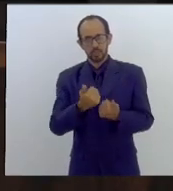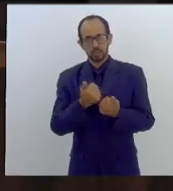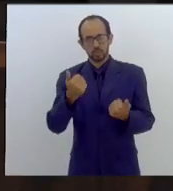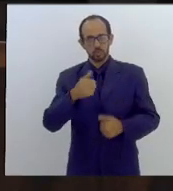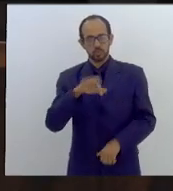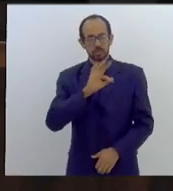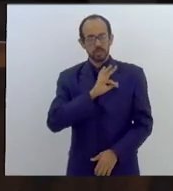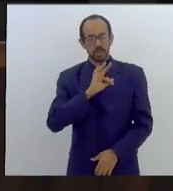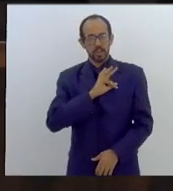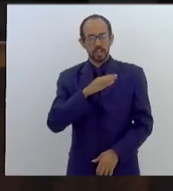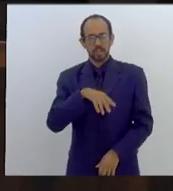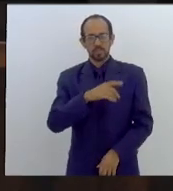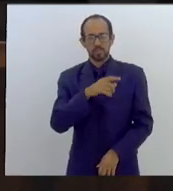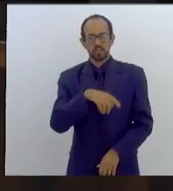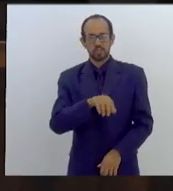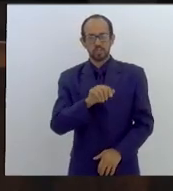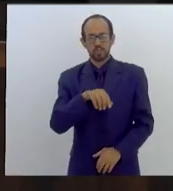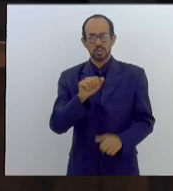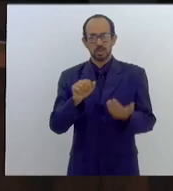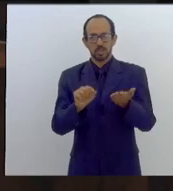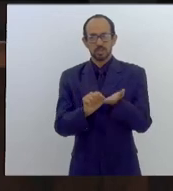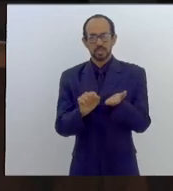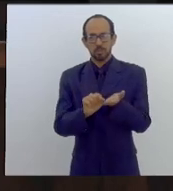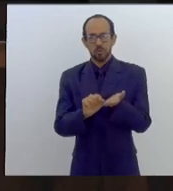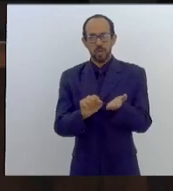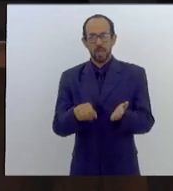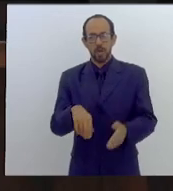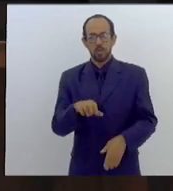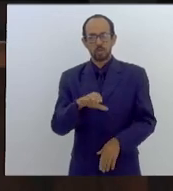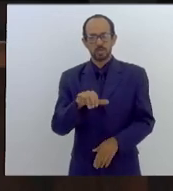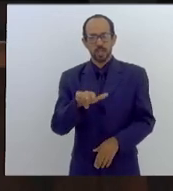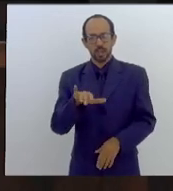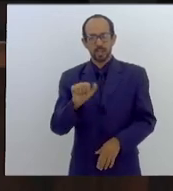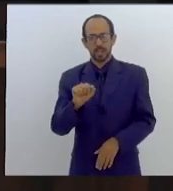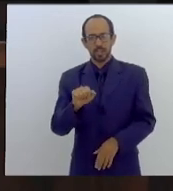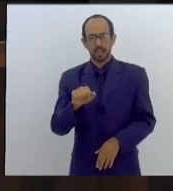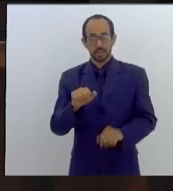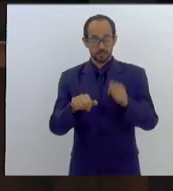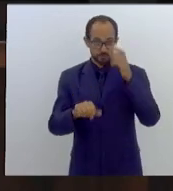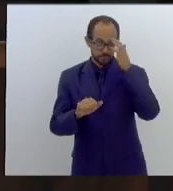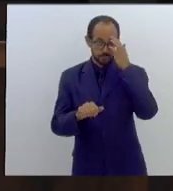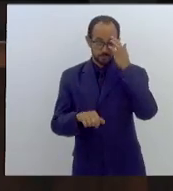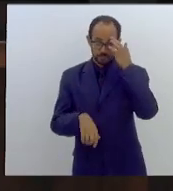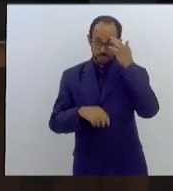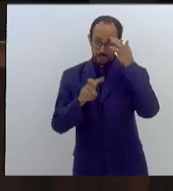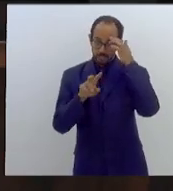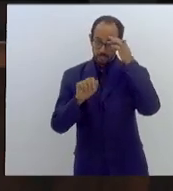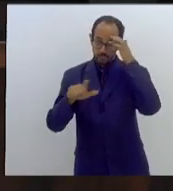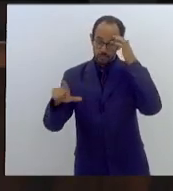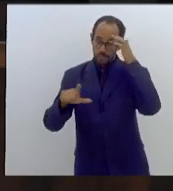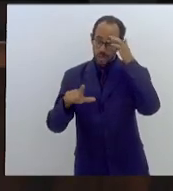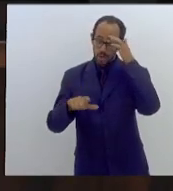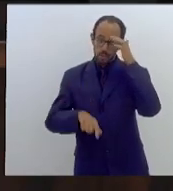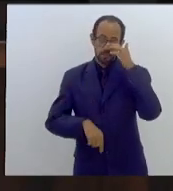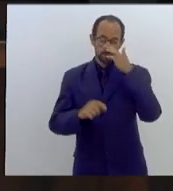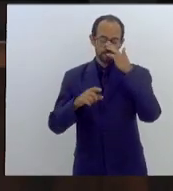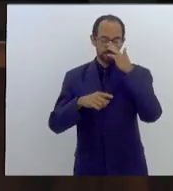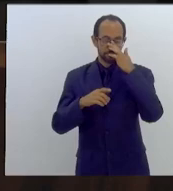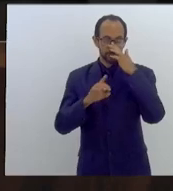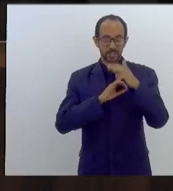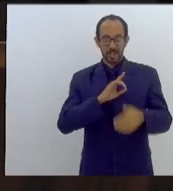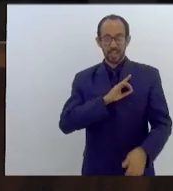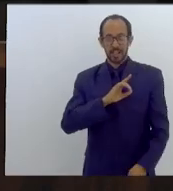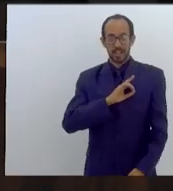Bernardo, deputado Samuel Malafaia, Célia, Jordão, deputado Valdo Ceasa, deputado delegado Carlos